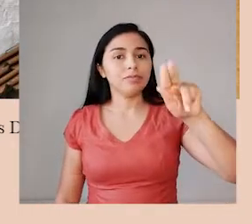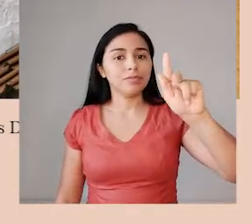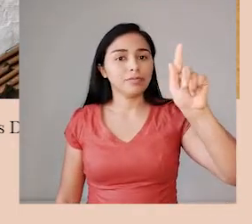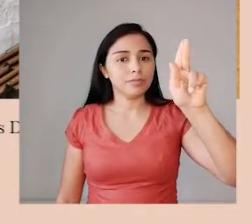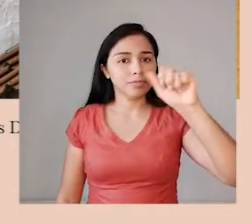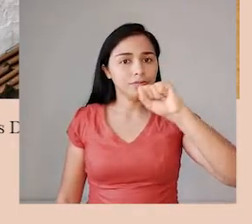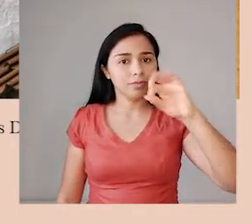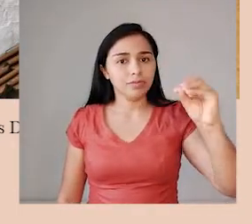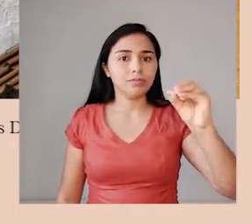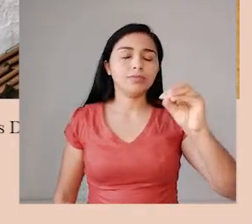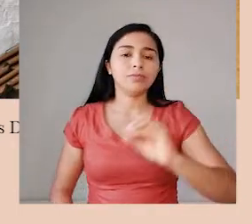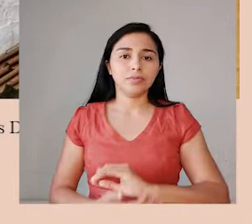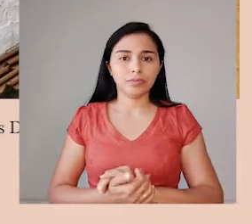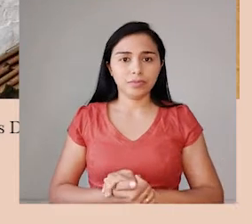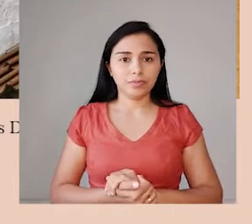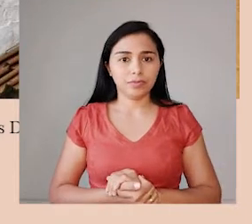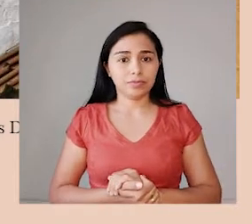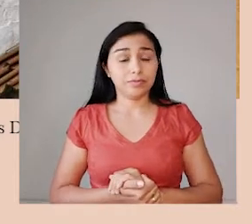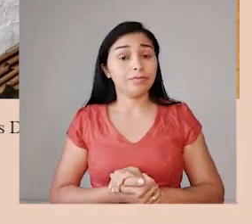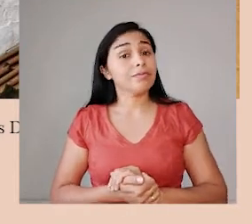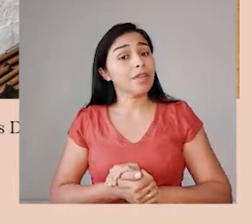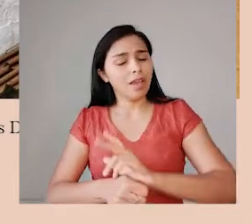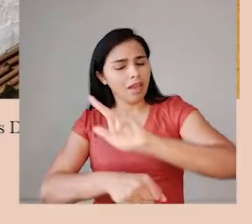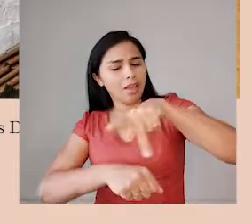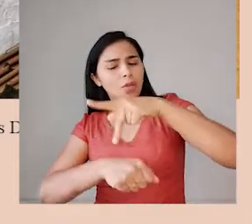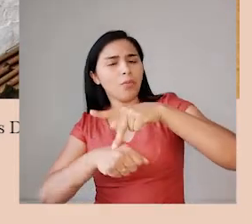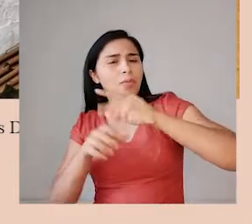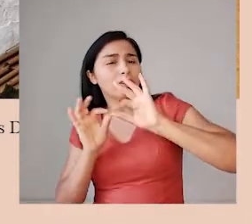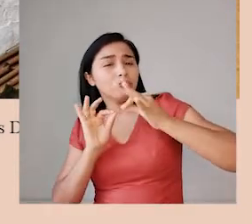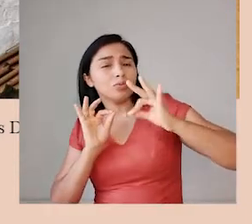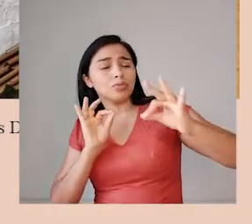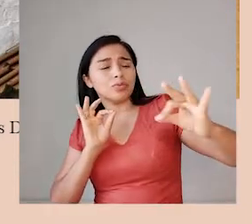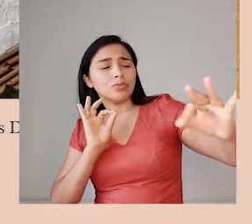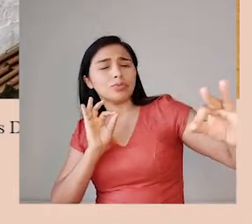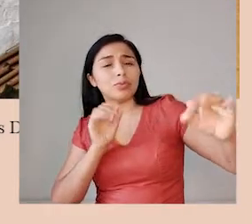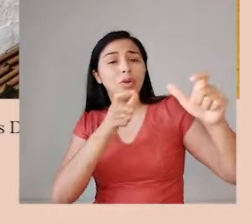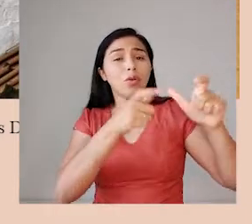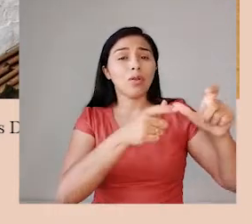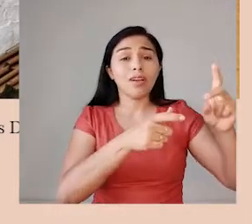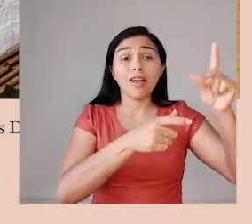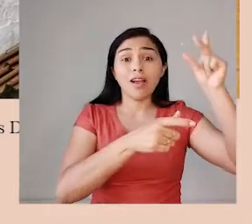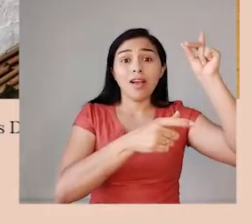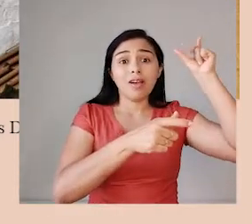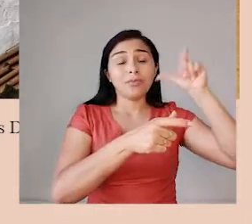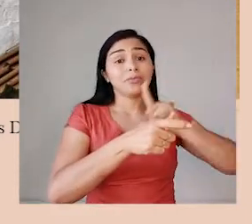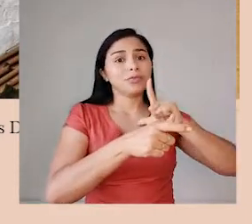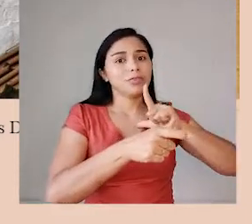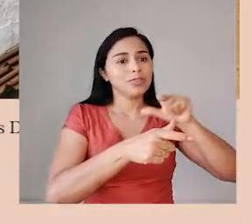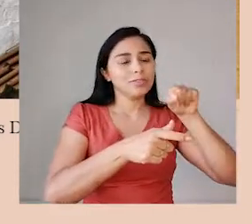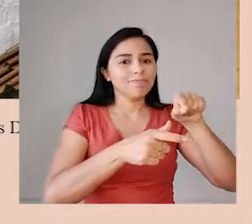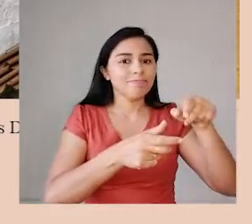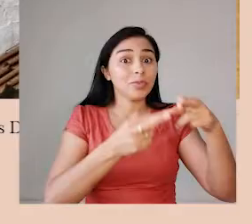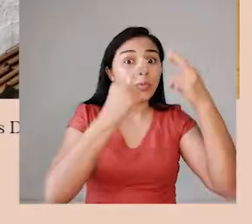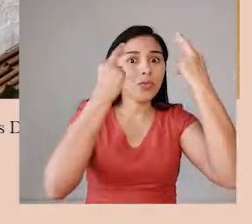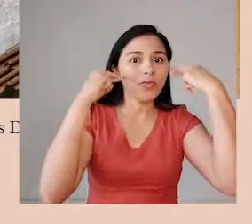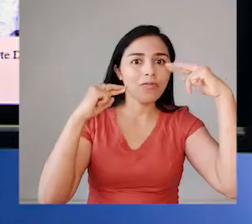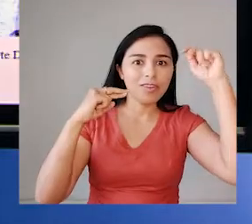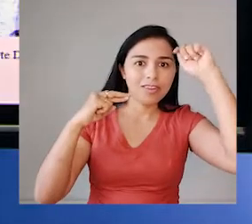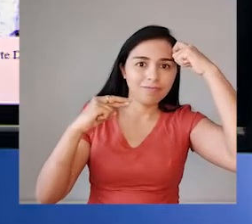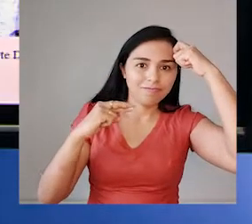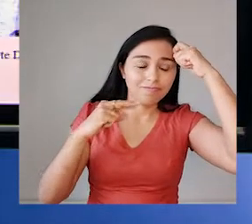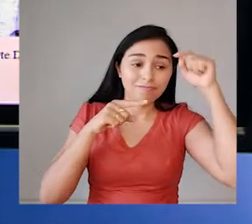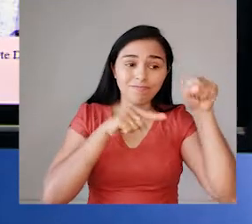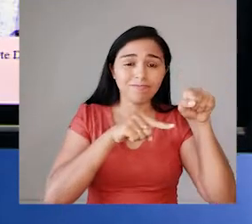Em um país distante, existia há muitos anos uma ovelha negra. Foi fuzilada.